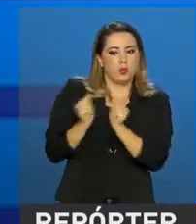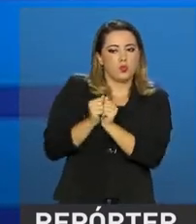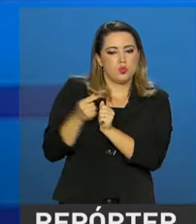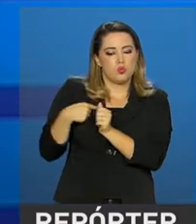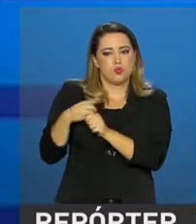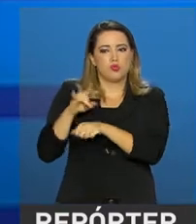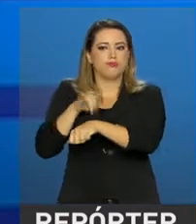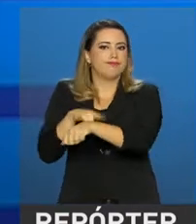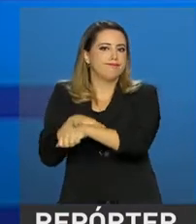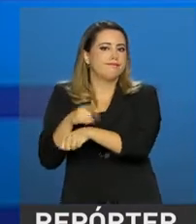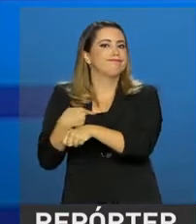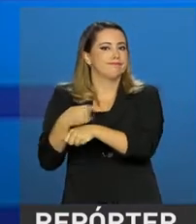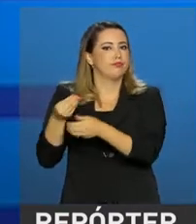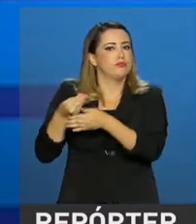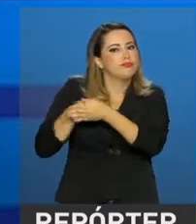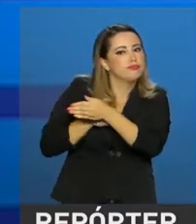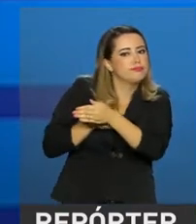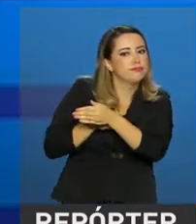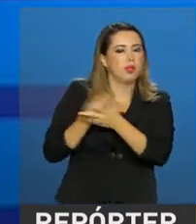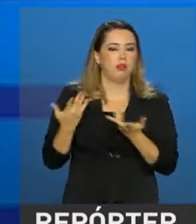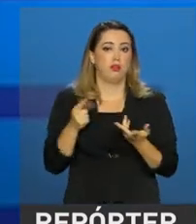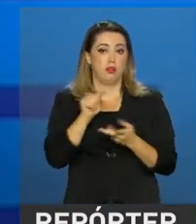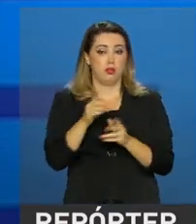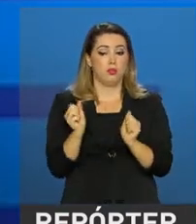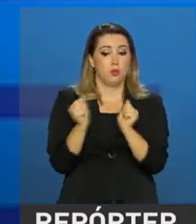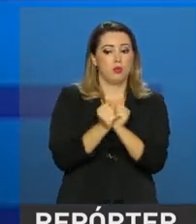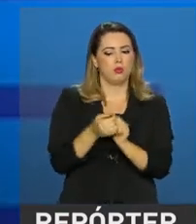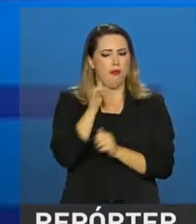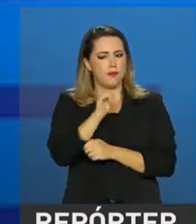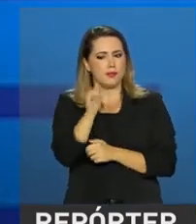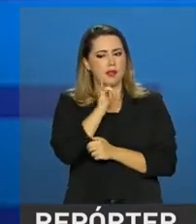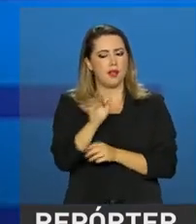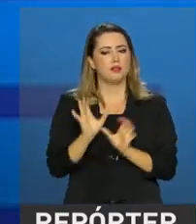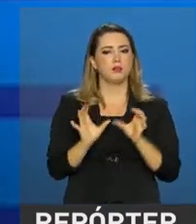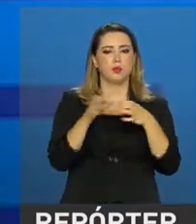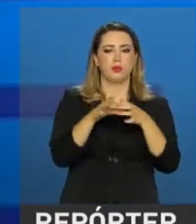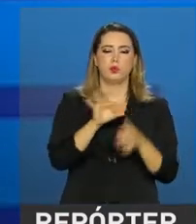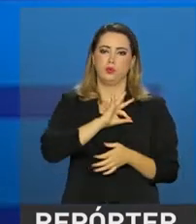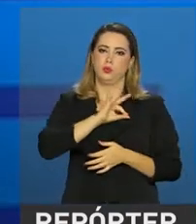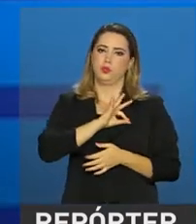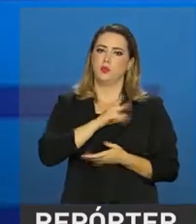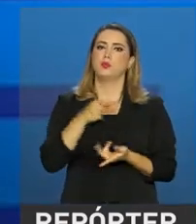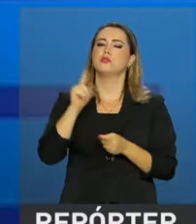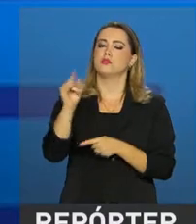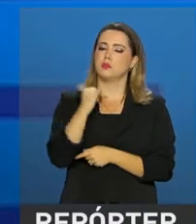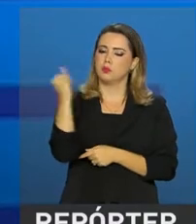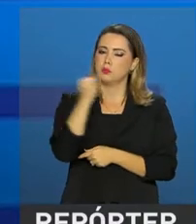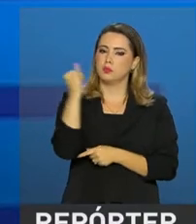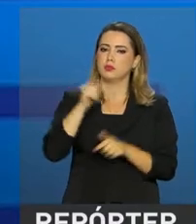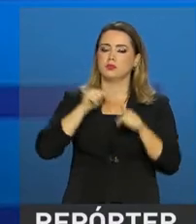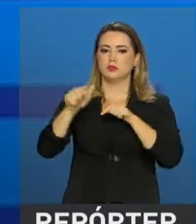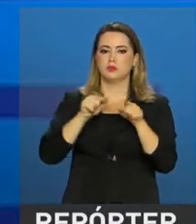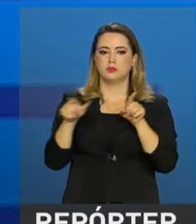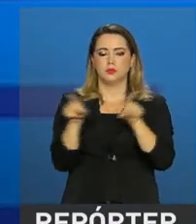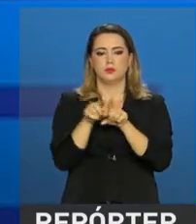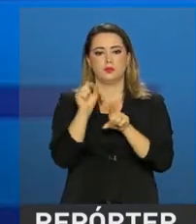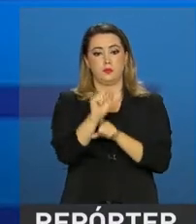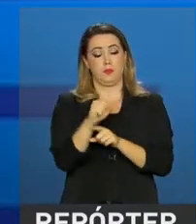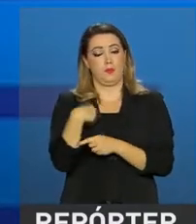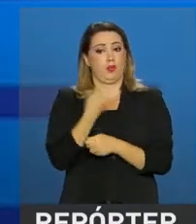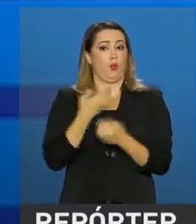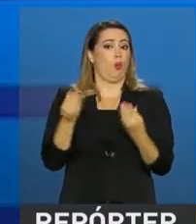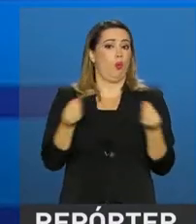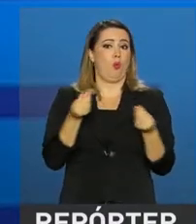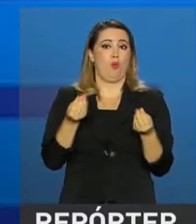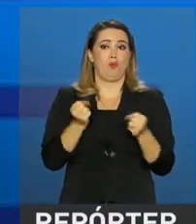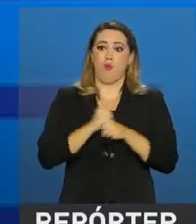trazidas a nós, eventualmente também com o apoio da Secretaria de Segurança Pública dos Estados, que também exerce um importante papel. Para nós seria impossível,